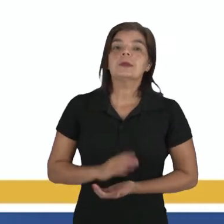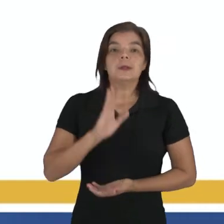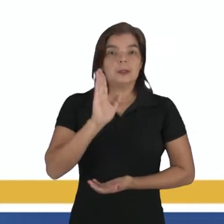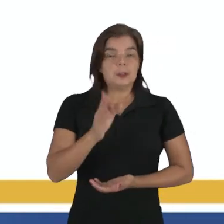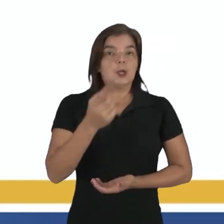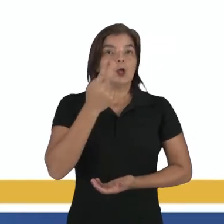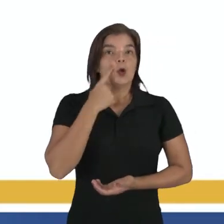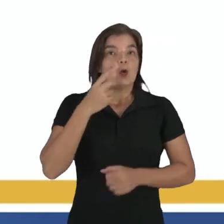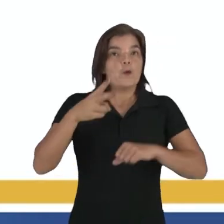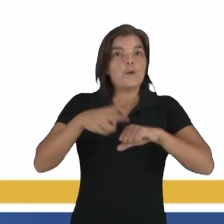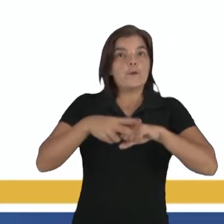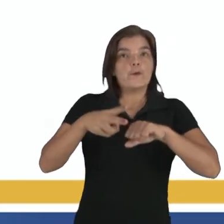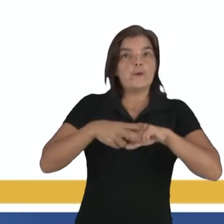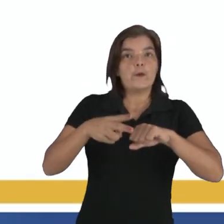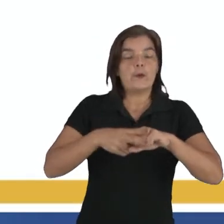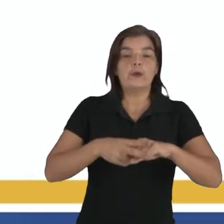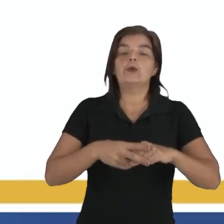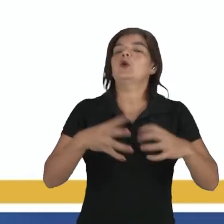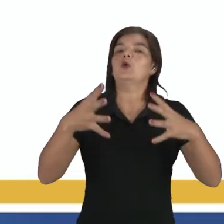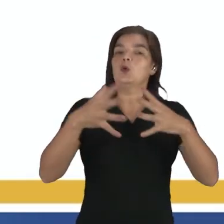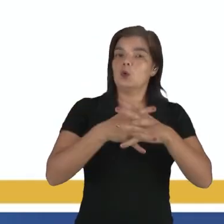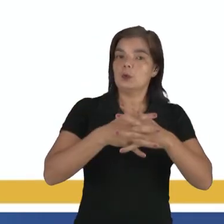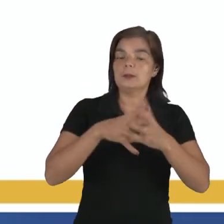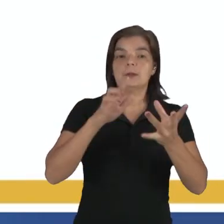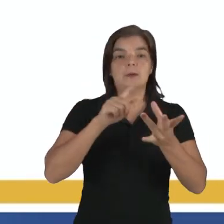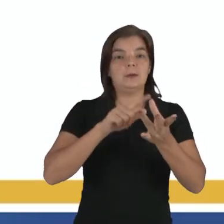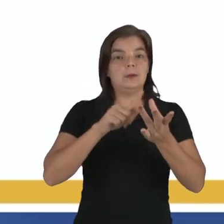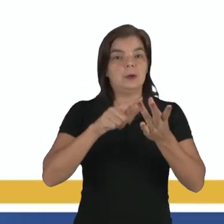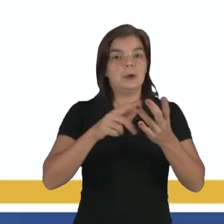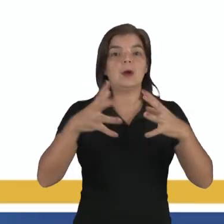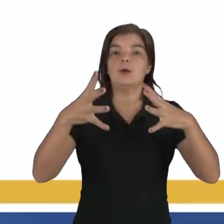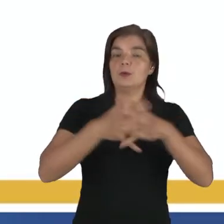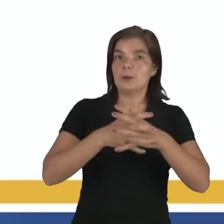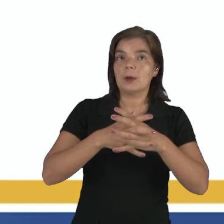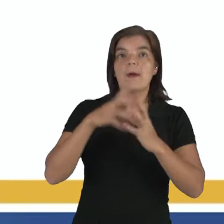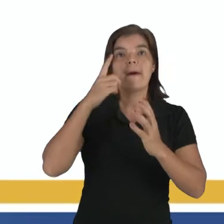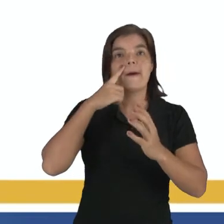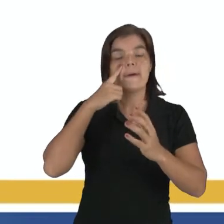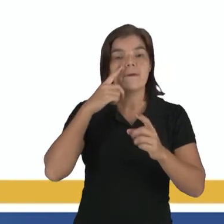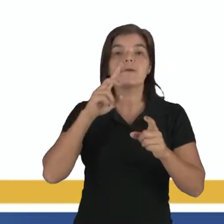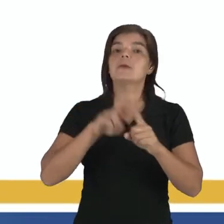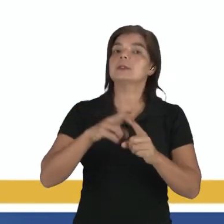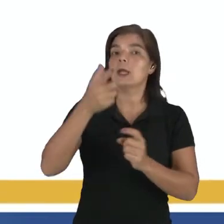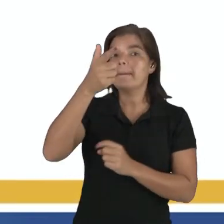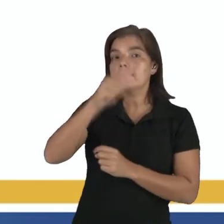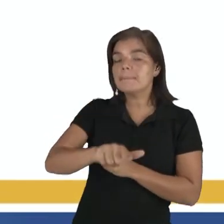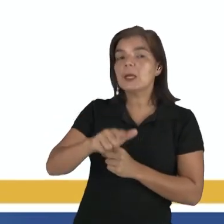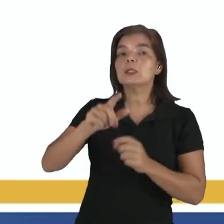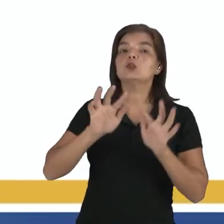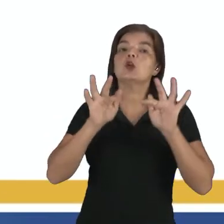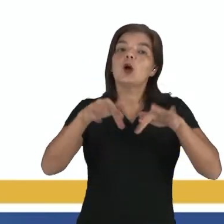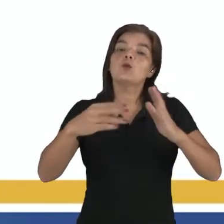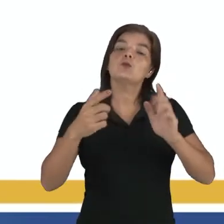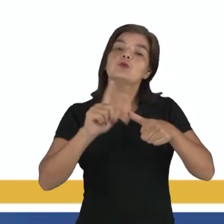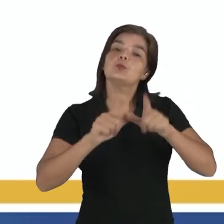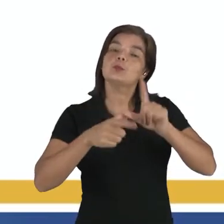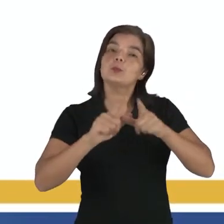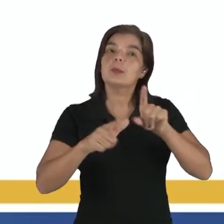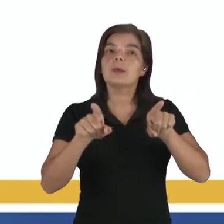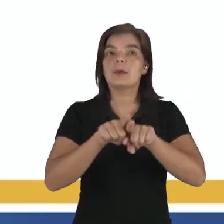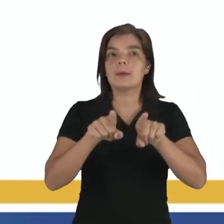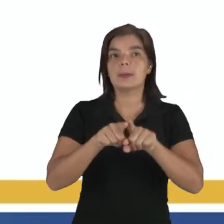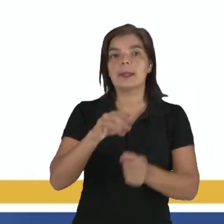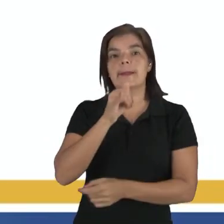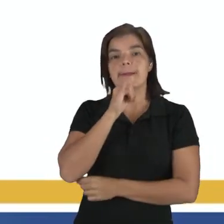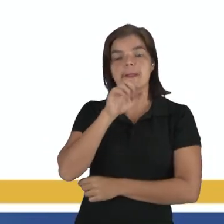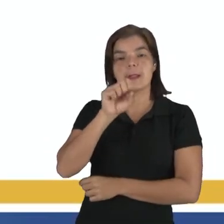Já aqueles verbos que terminam em consoante, vogal, consoante, você dobra a última letra e só depois é que você vai colocar o